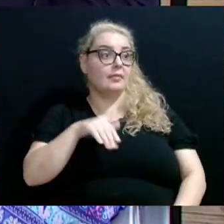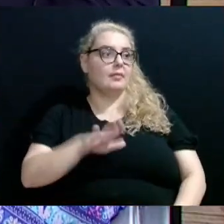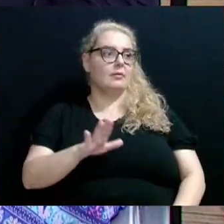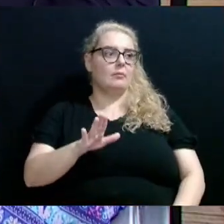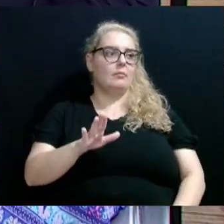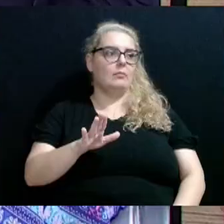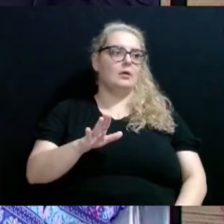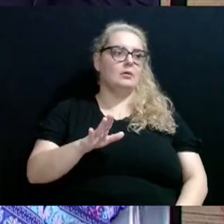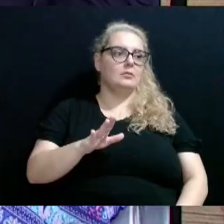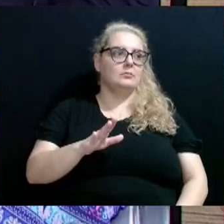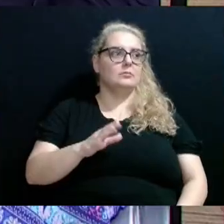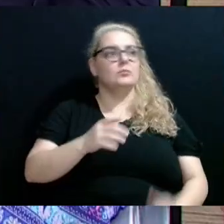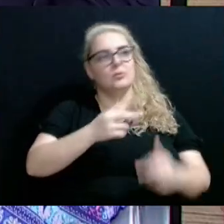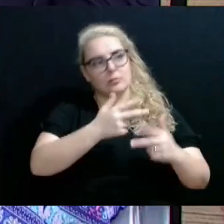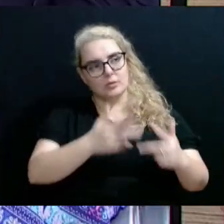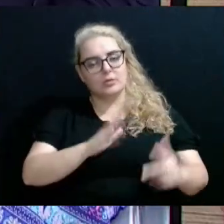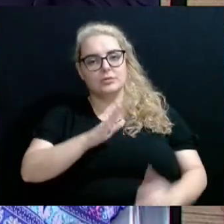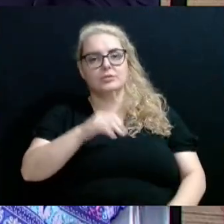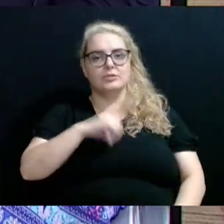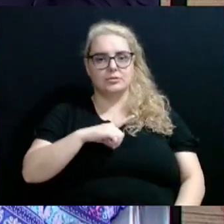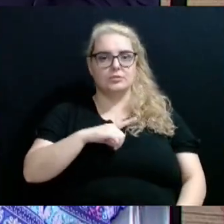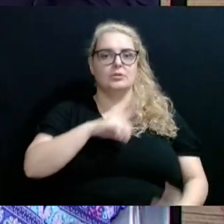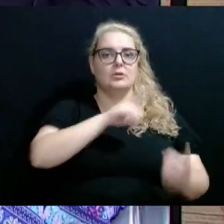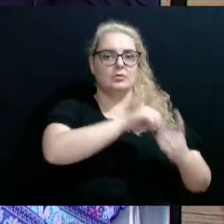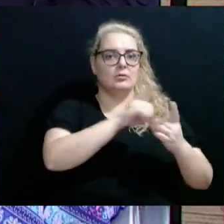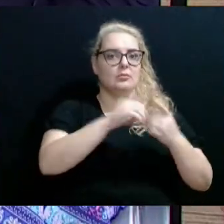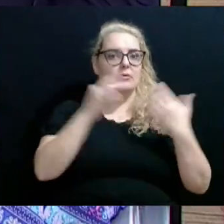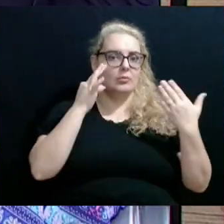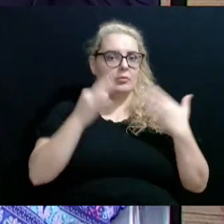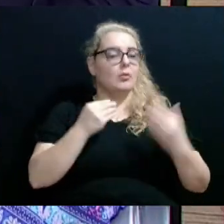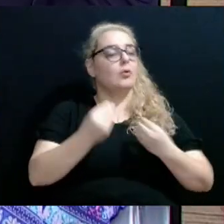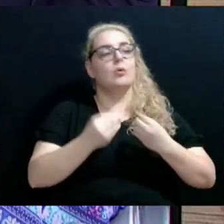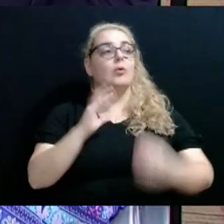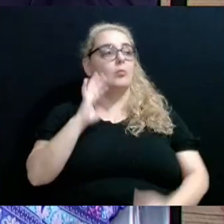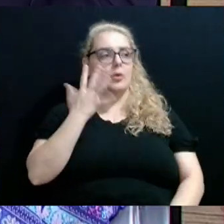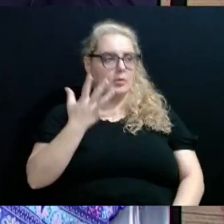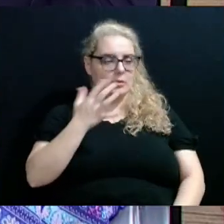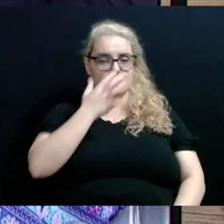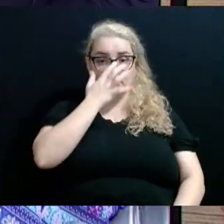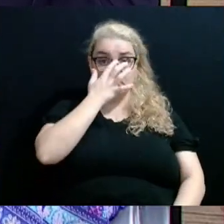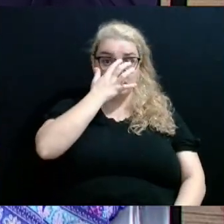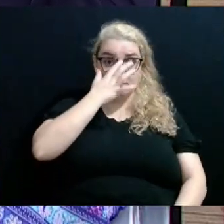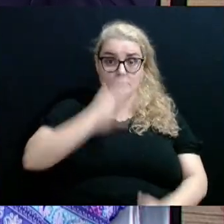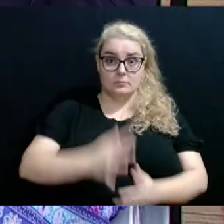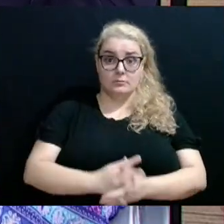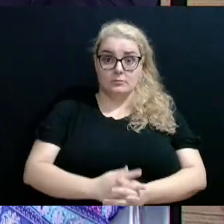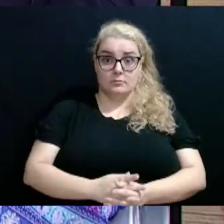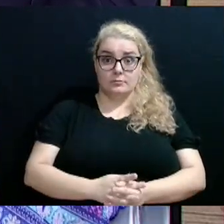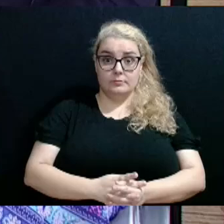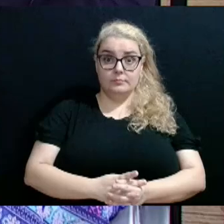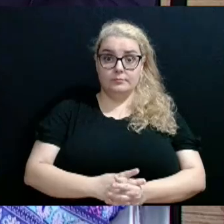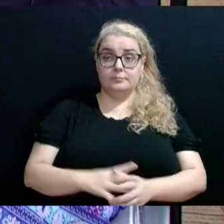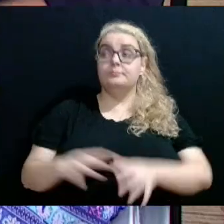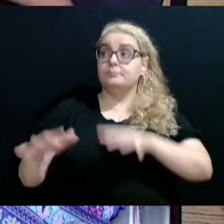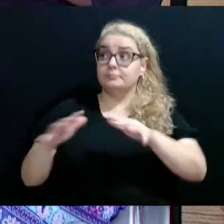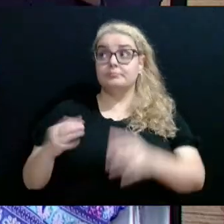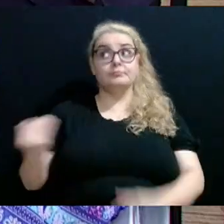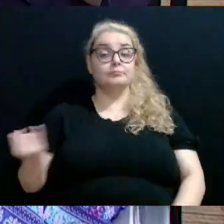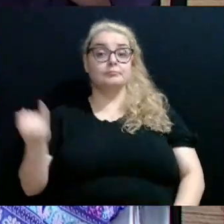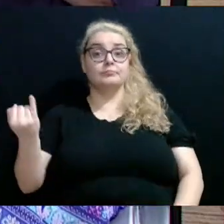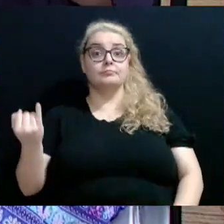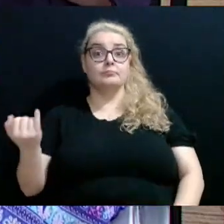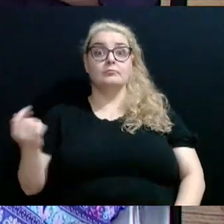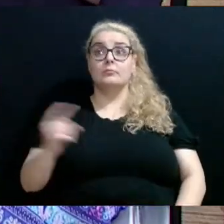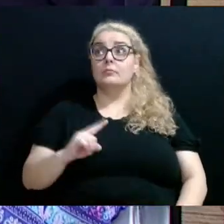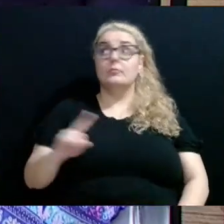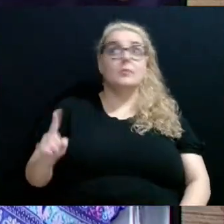você já tinha, que é o atendimento terapêutico? Como foi isso? Foi um movimento interessante, porque não era algo que